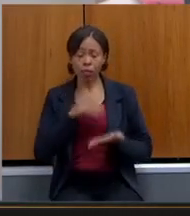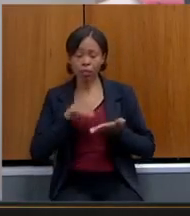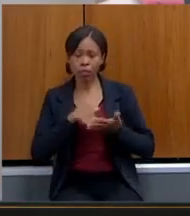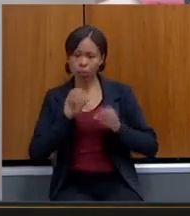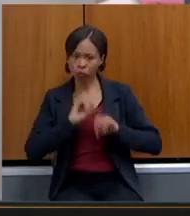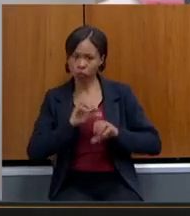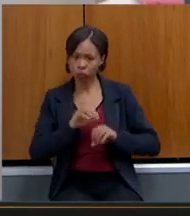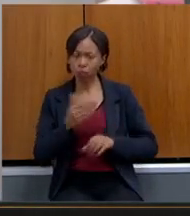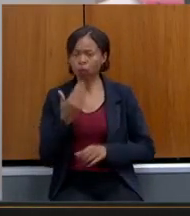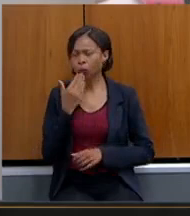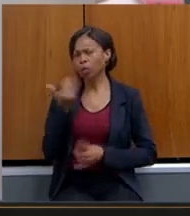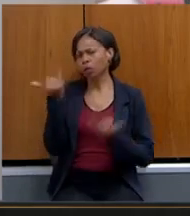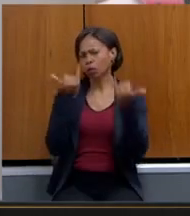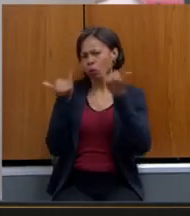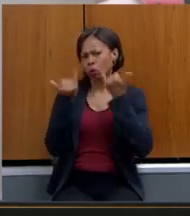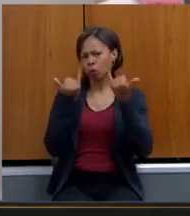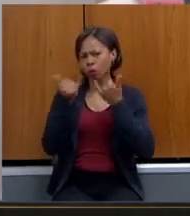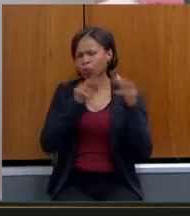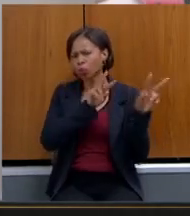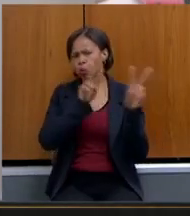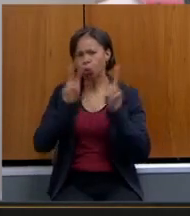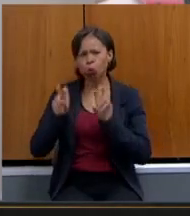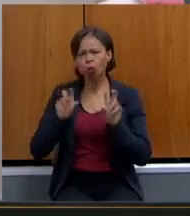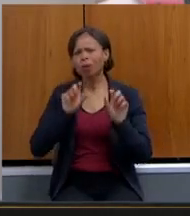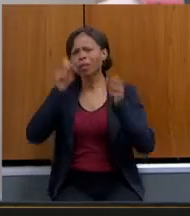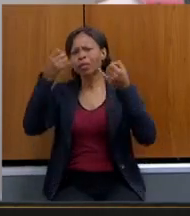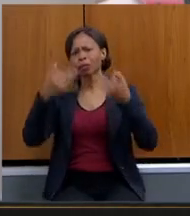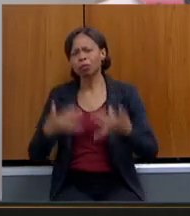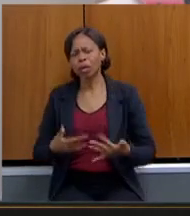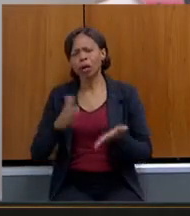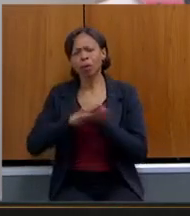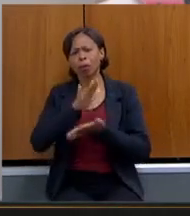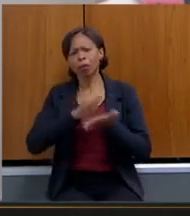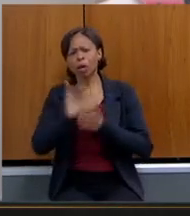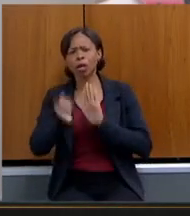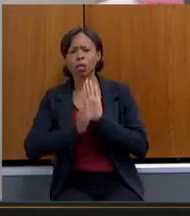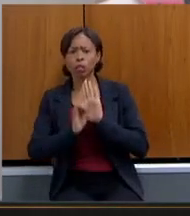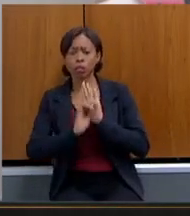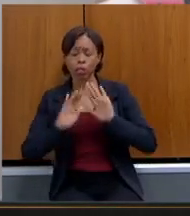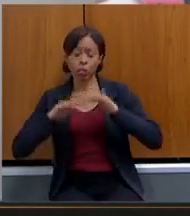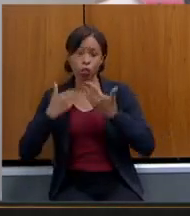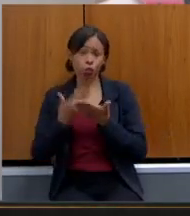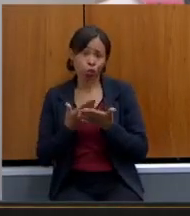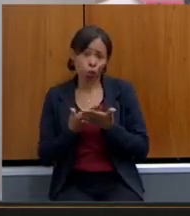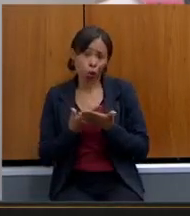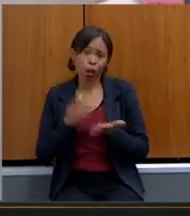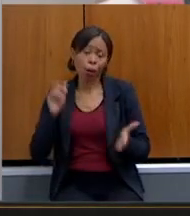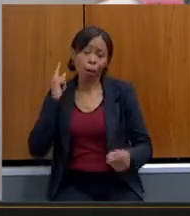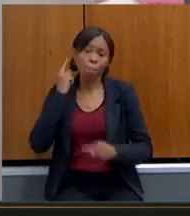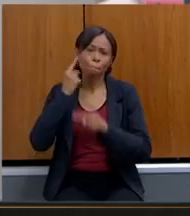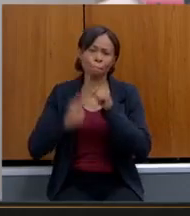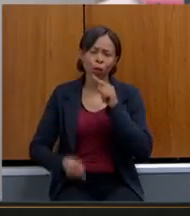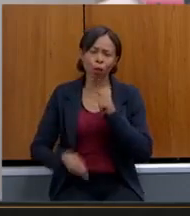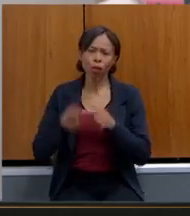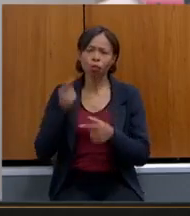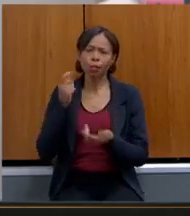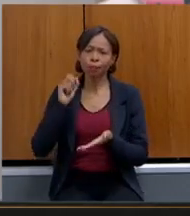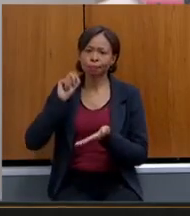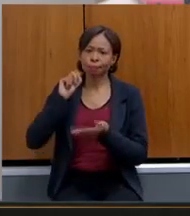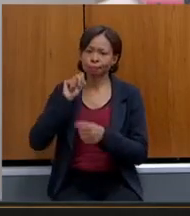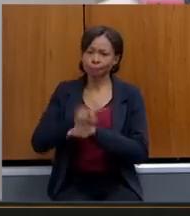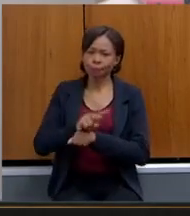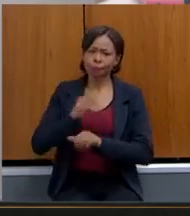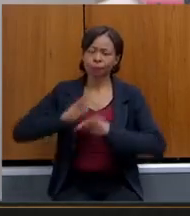Secretaria de Estado da Educação pediu de informações para que esclareça a publicação de editais pelas escolas que proíbe a contratação e